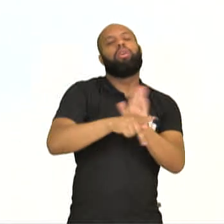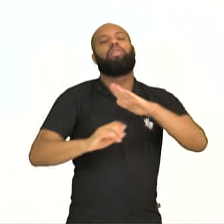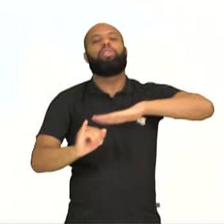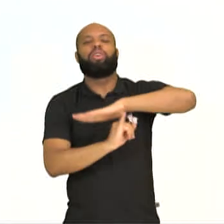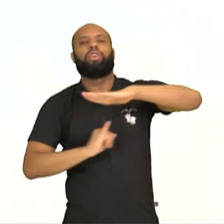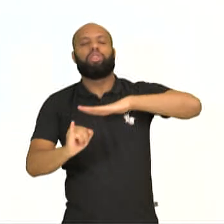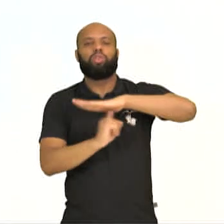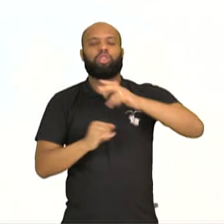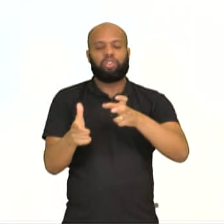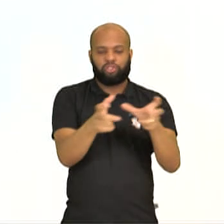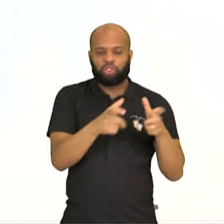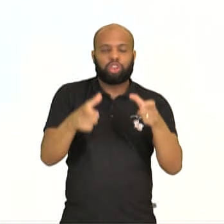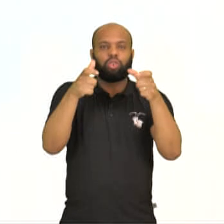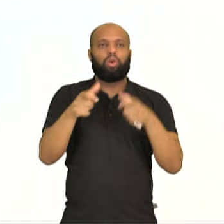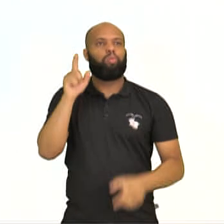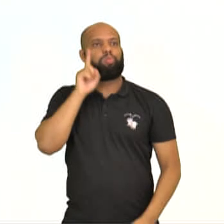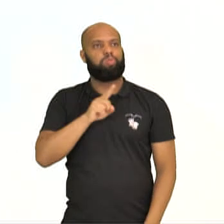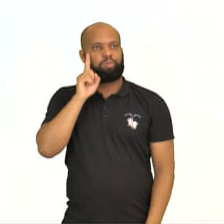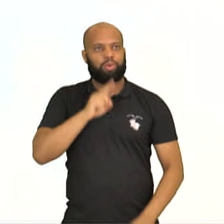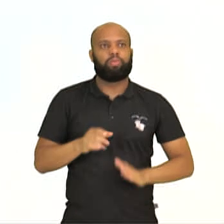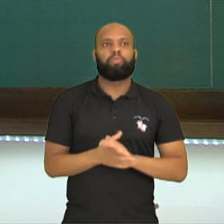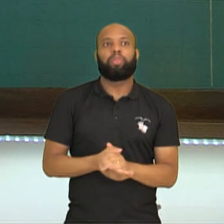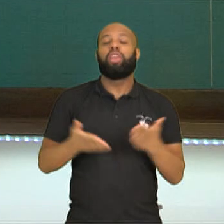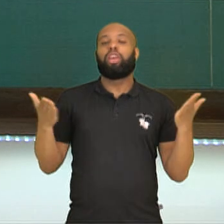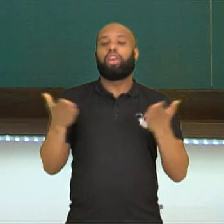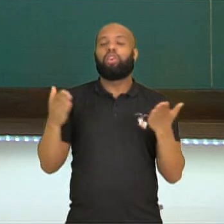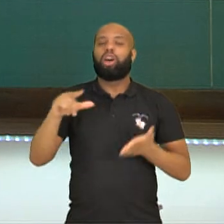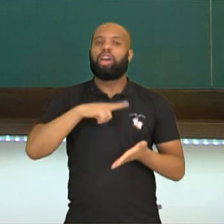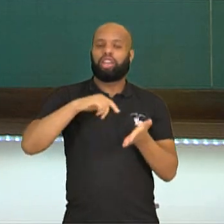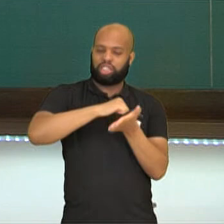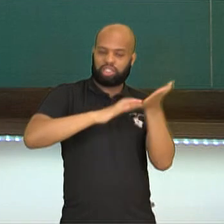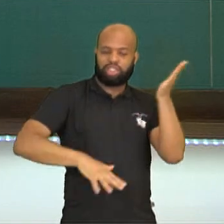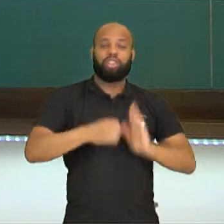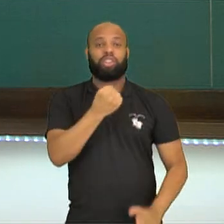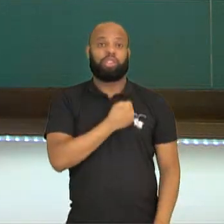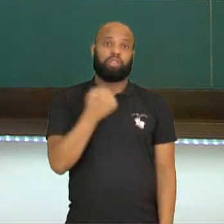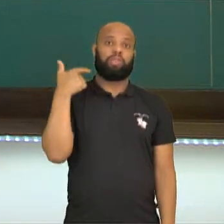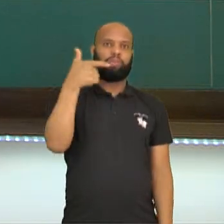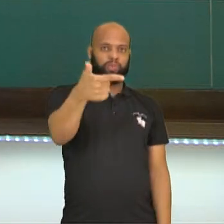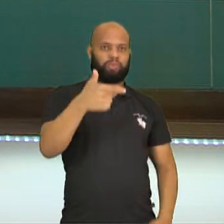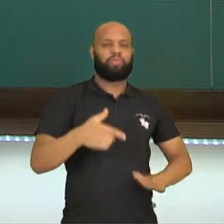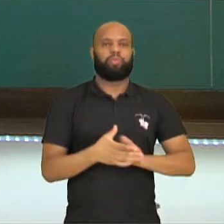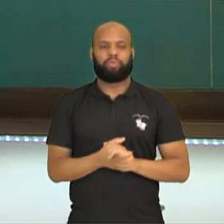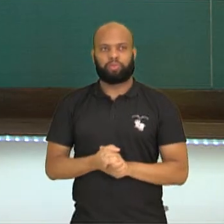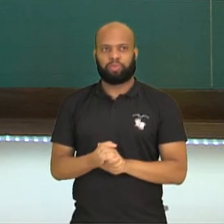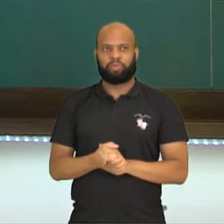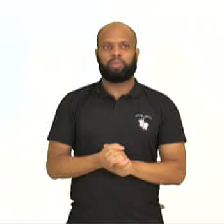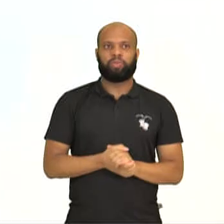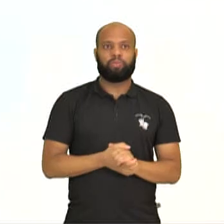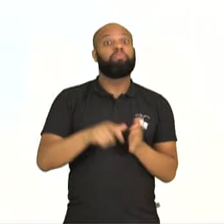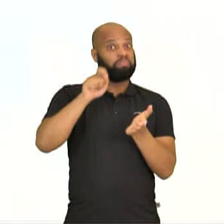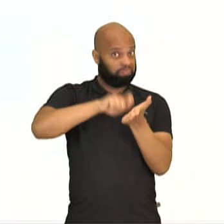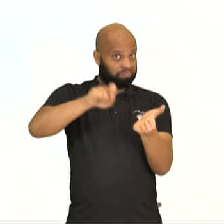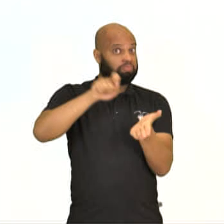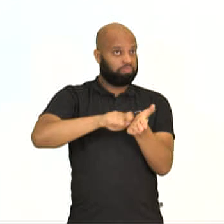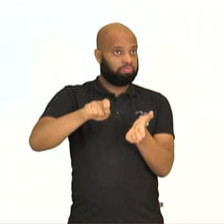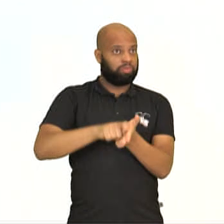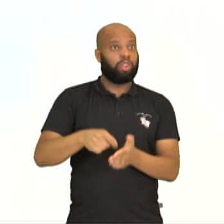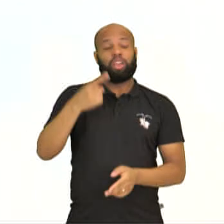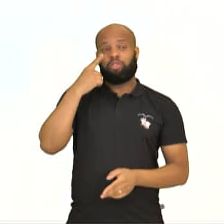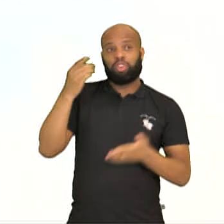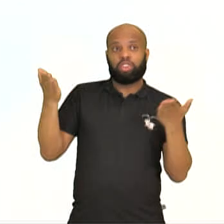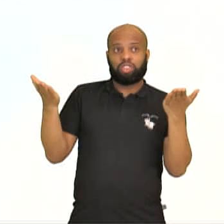dos Estados Unidos. Pois bem, vamos agora à nossa segunda atividade discursiva, né?